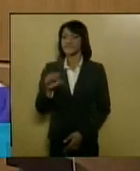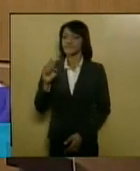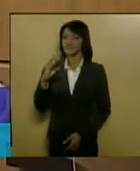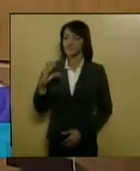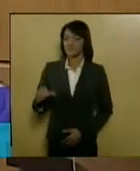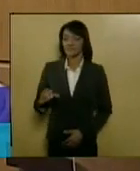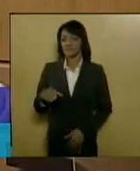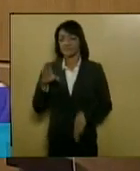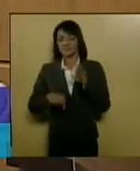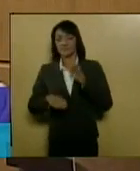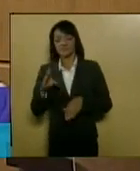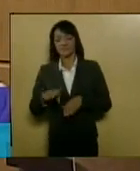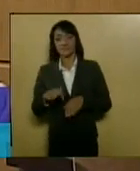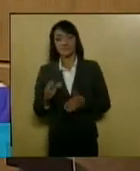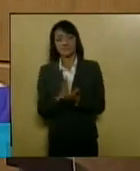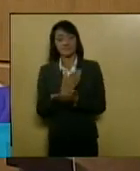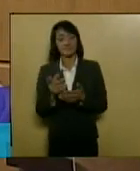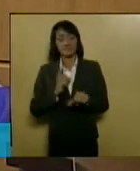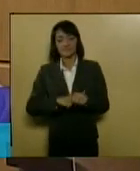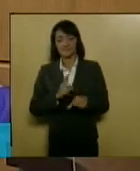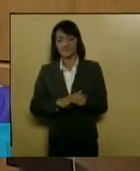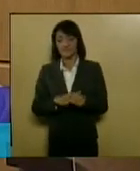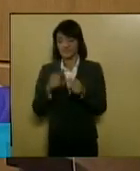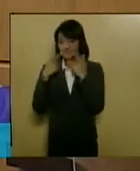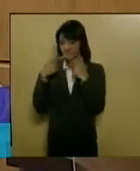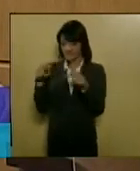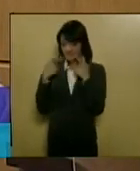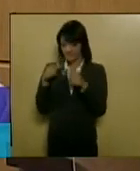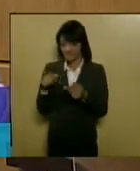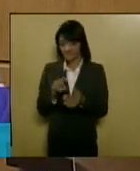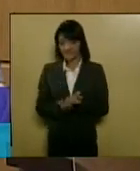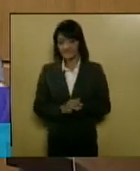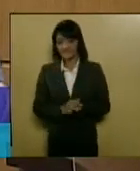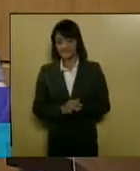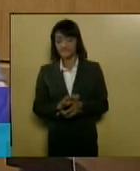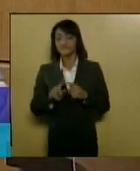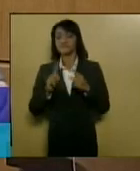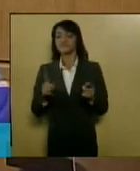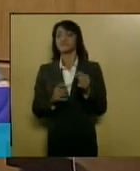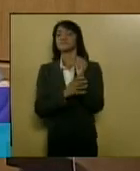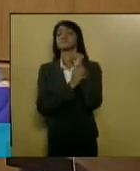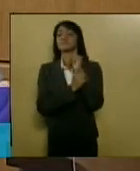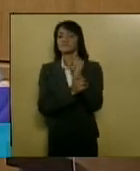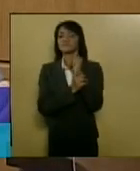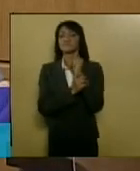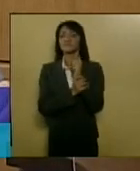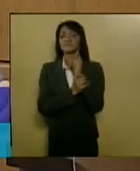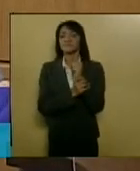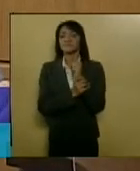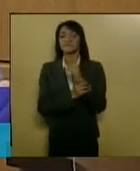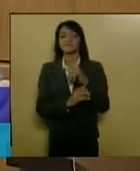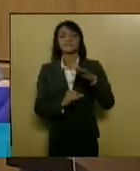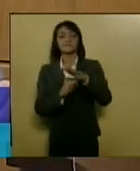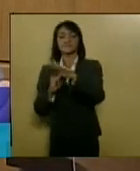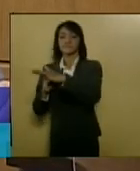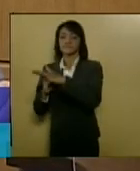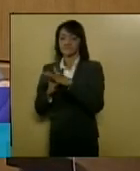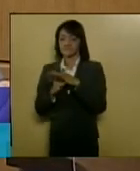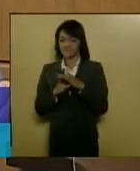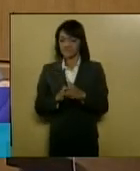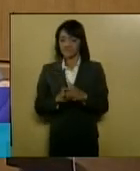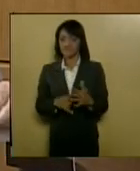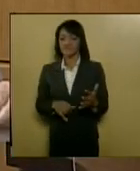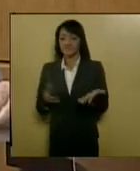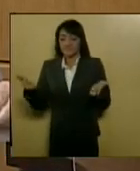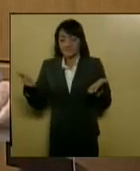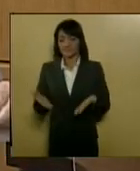momentos próximos agora, criticado. Criticado, mas garantiu as instituições democráticas da forma